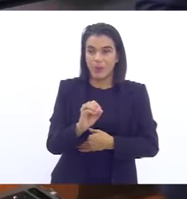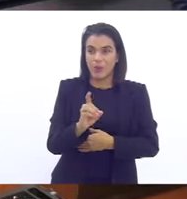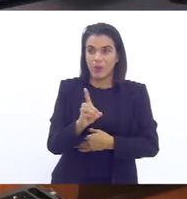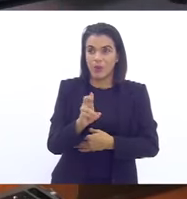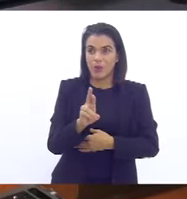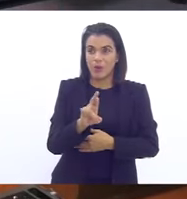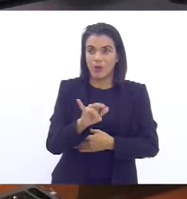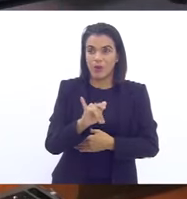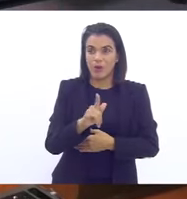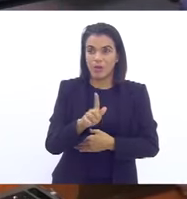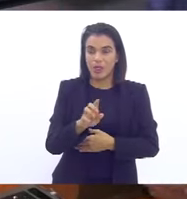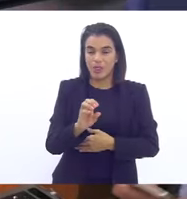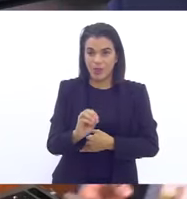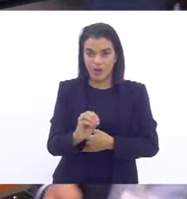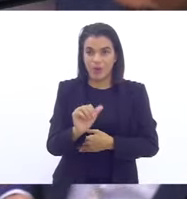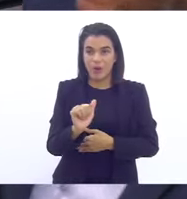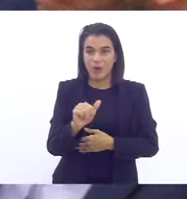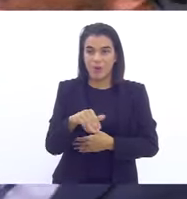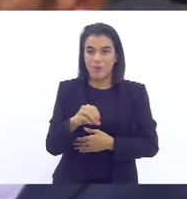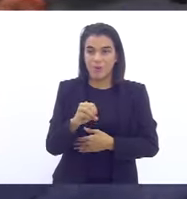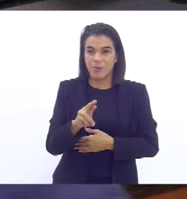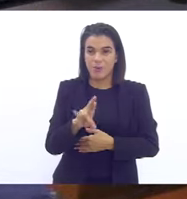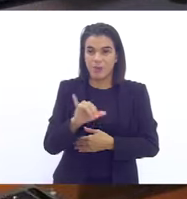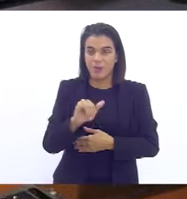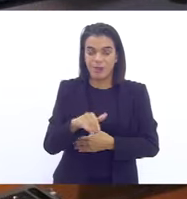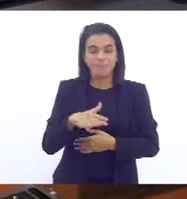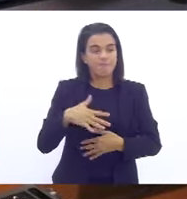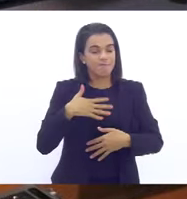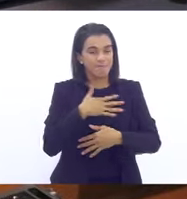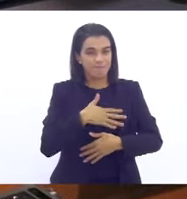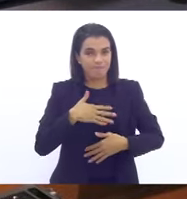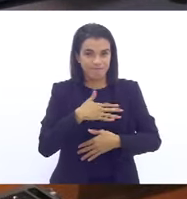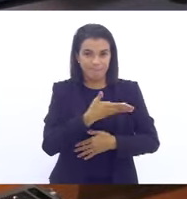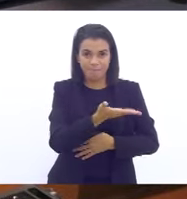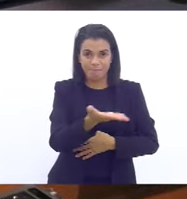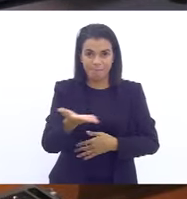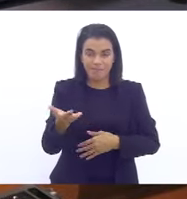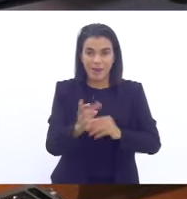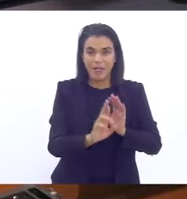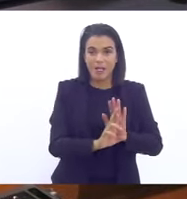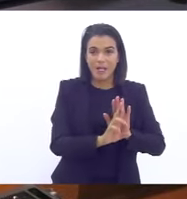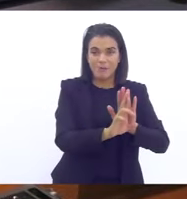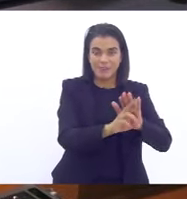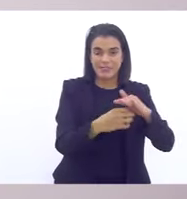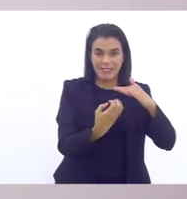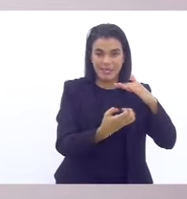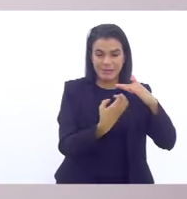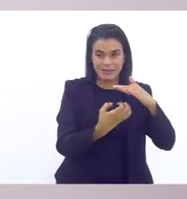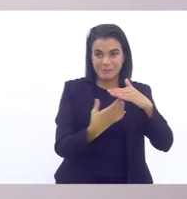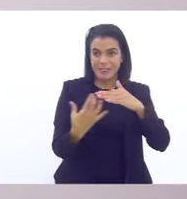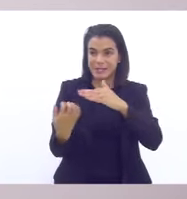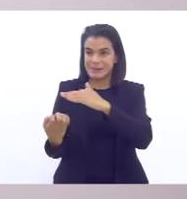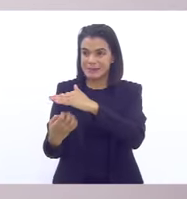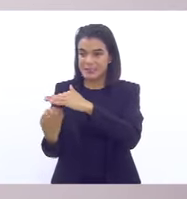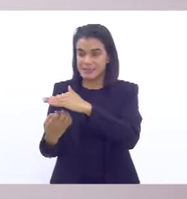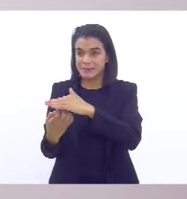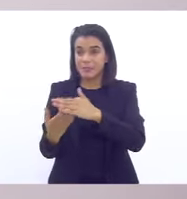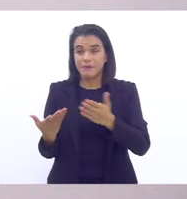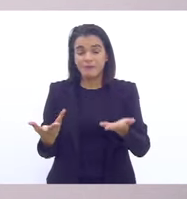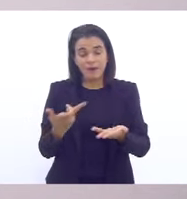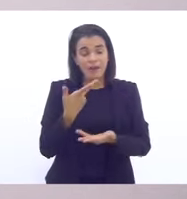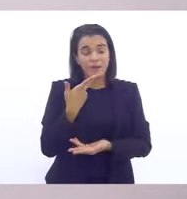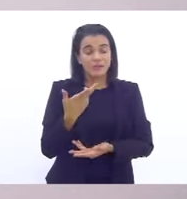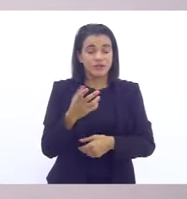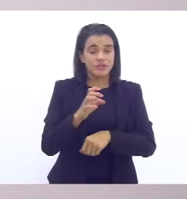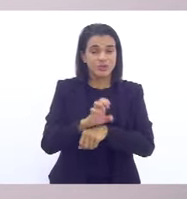pela condução dos trabalhos. Cumprimento os representantes das concessionárias. Dizer que o Estado do Rio de